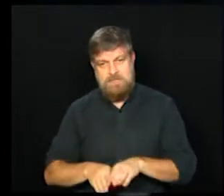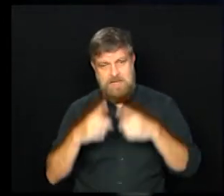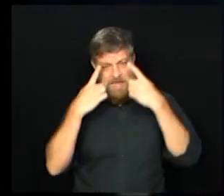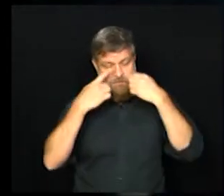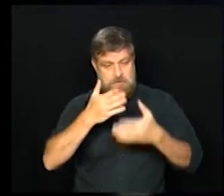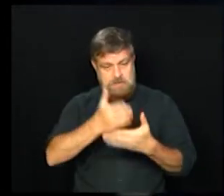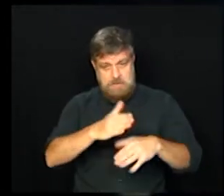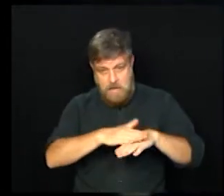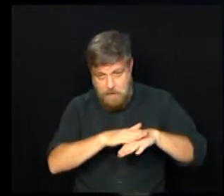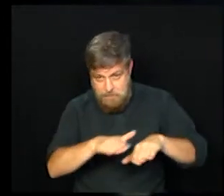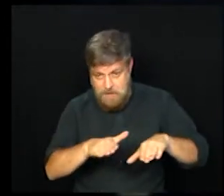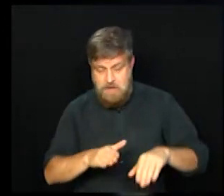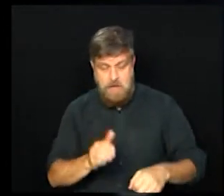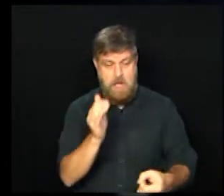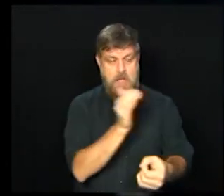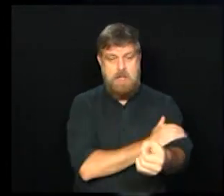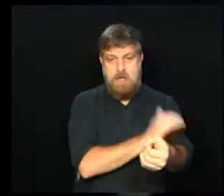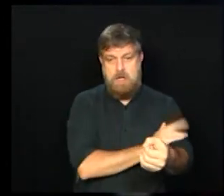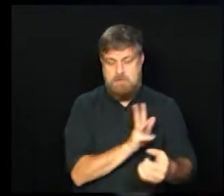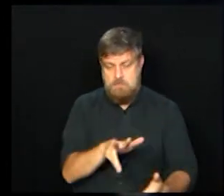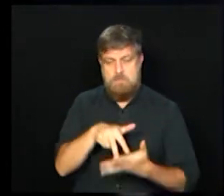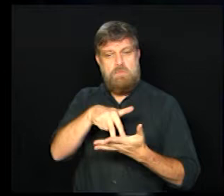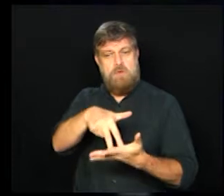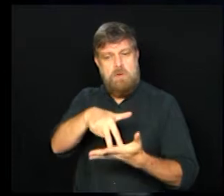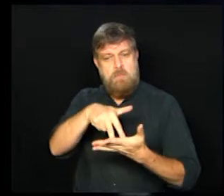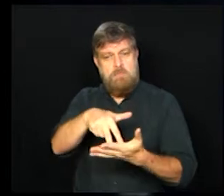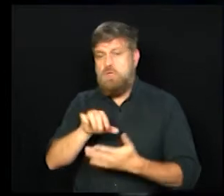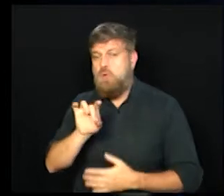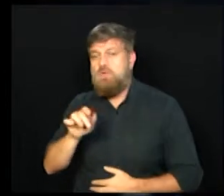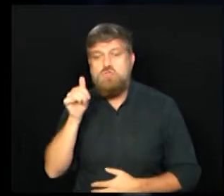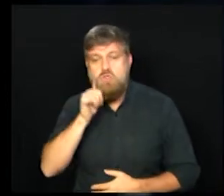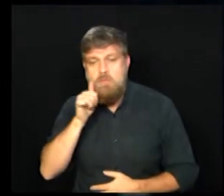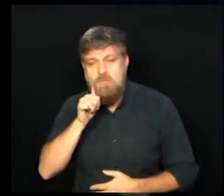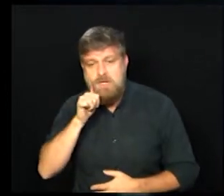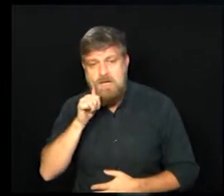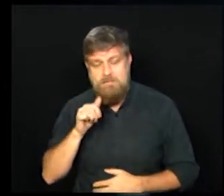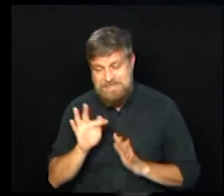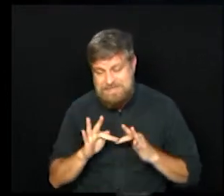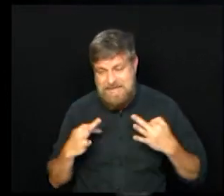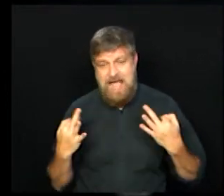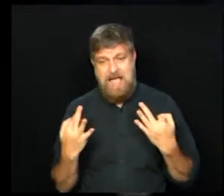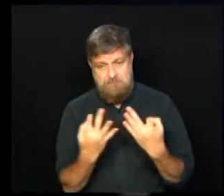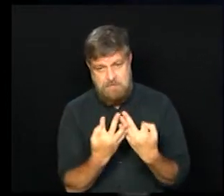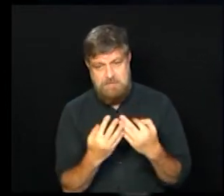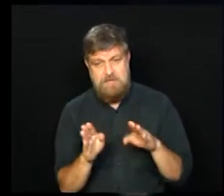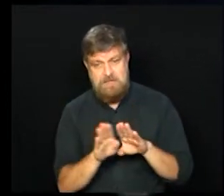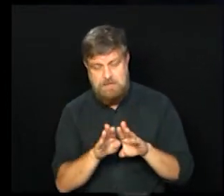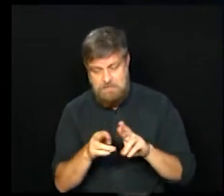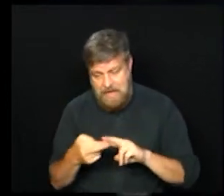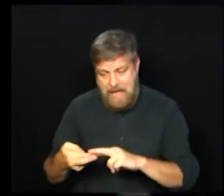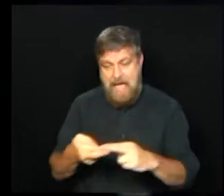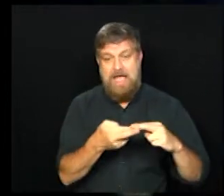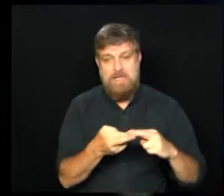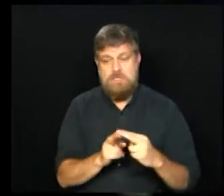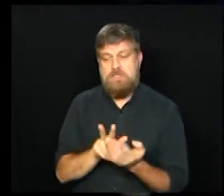violência, trabalhar o empoderamento dessa mulher, que não é só a mulher, mas é toda a sua família e a rede da qual ela está inserida, para que assim a